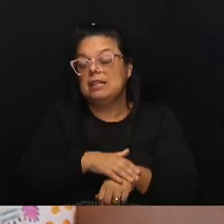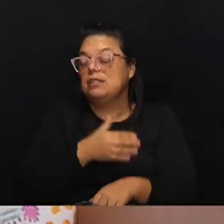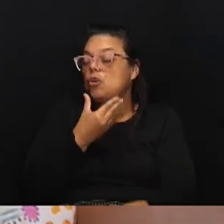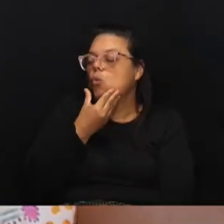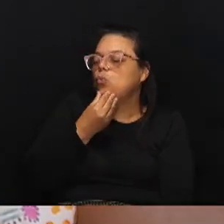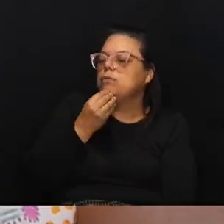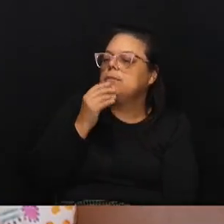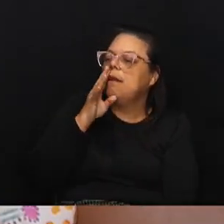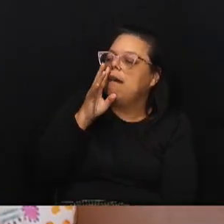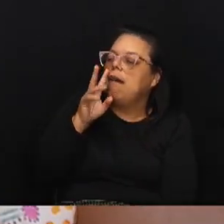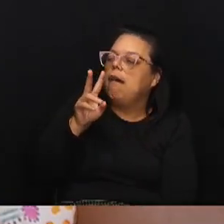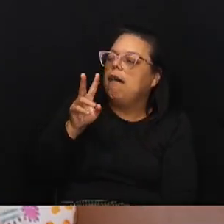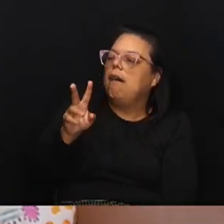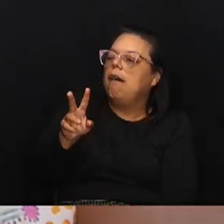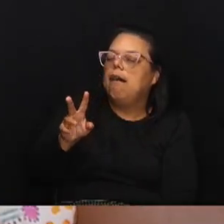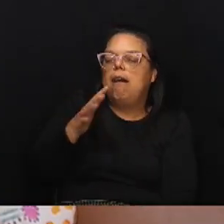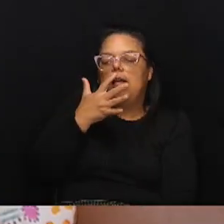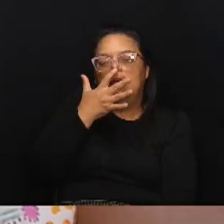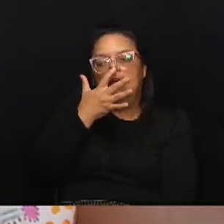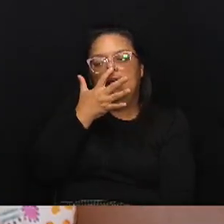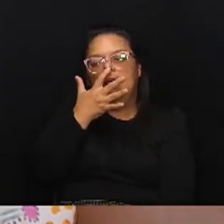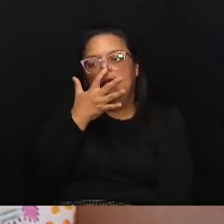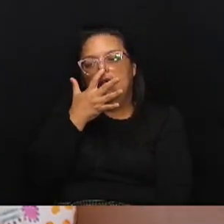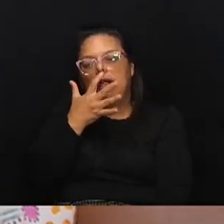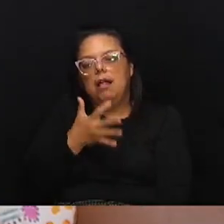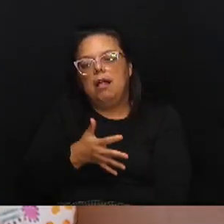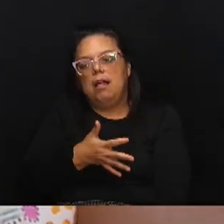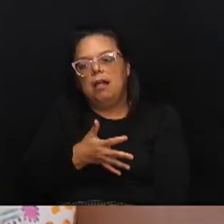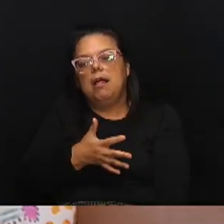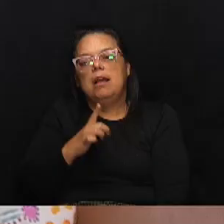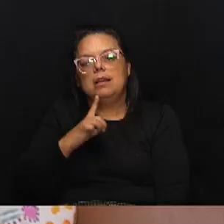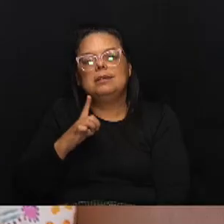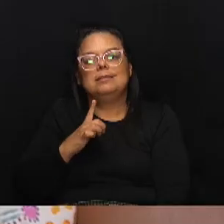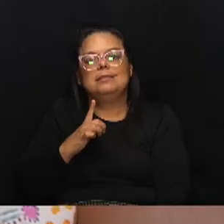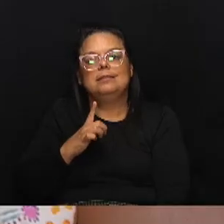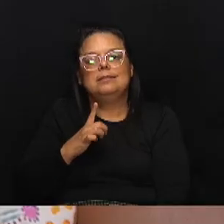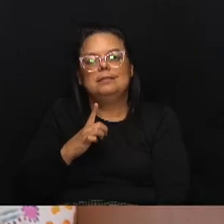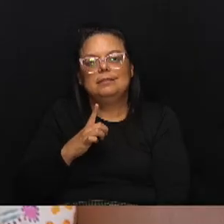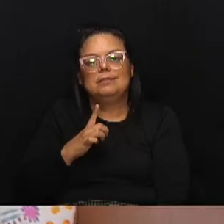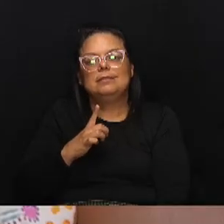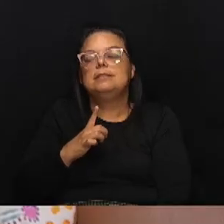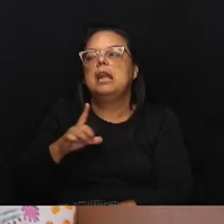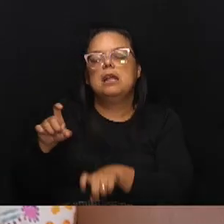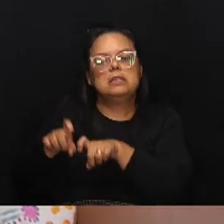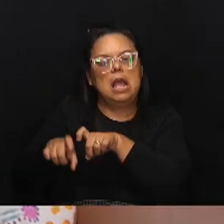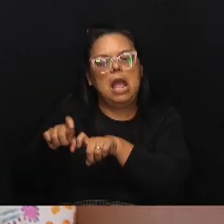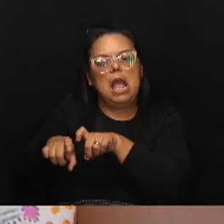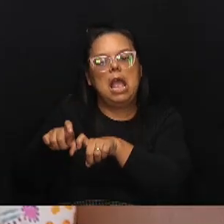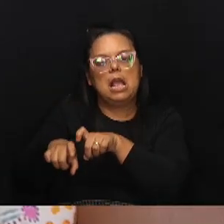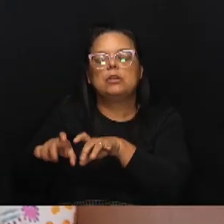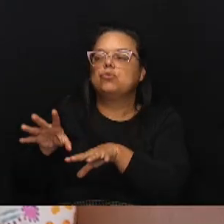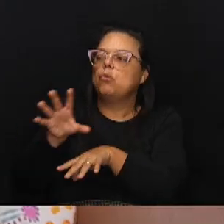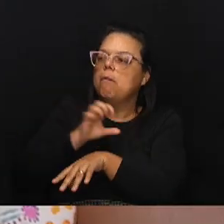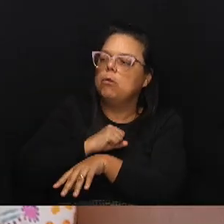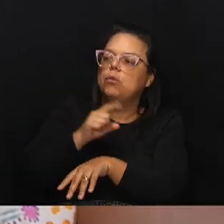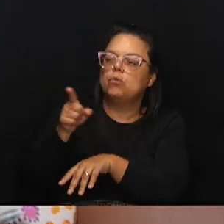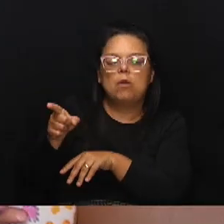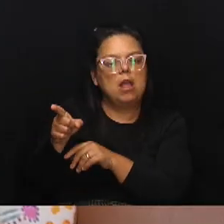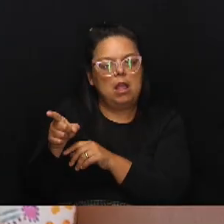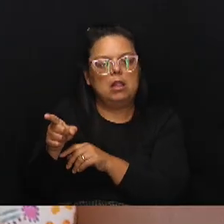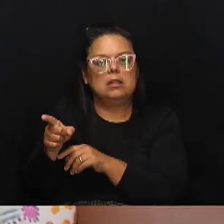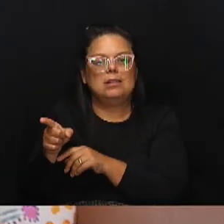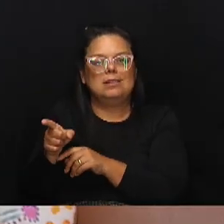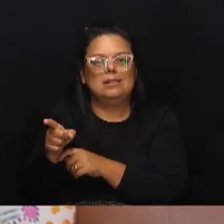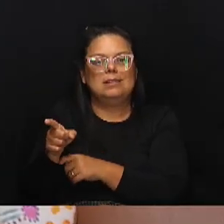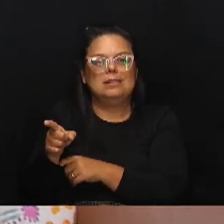aí muitos deles começavam a ter uma relação sexual ou amorosa, né? Não queriam